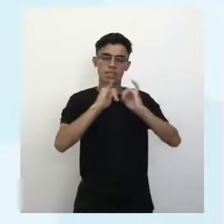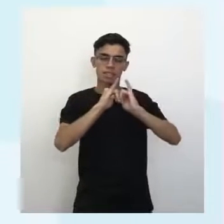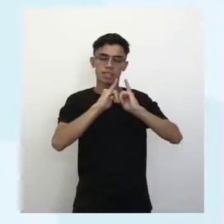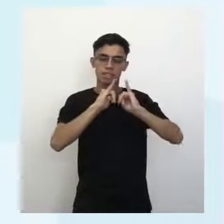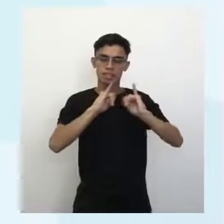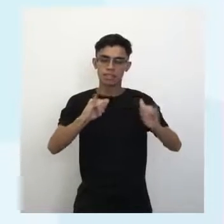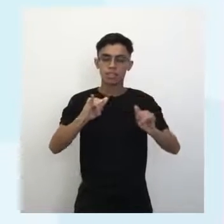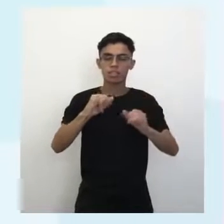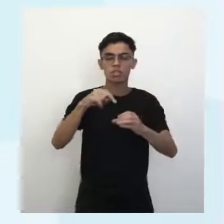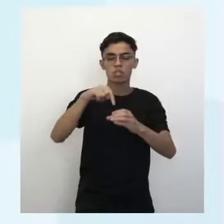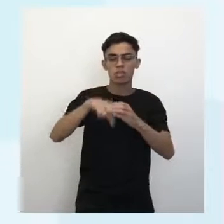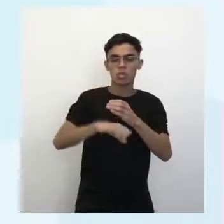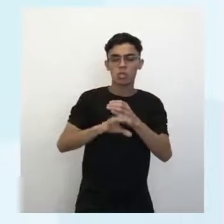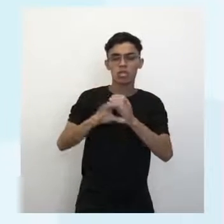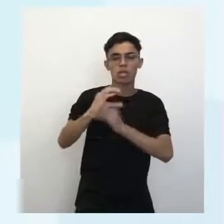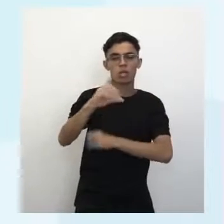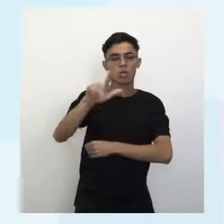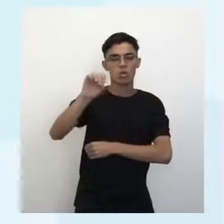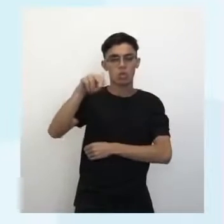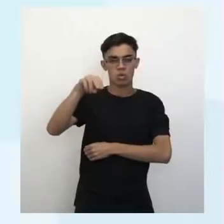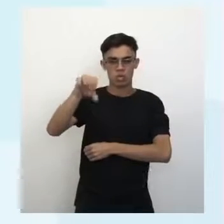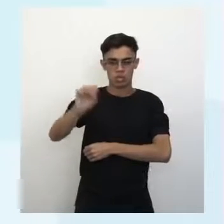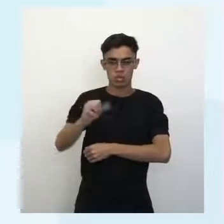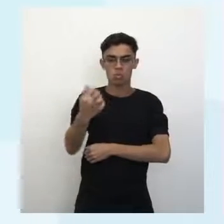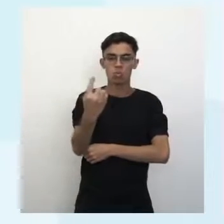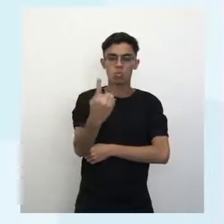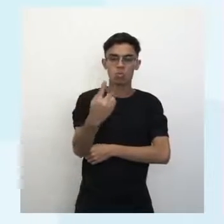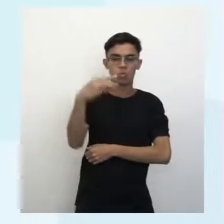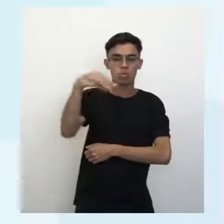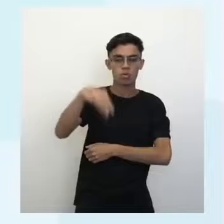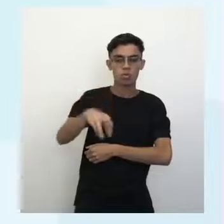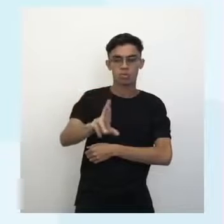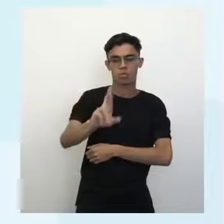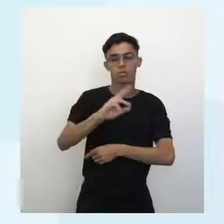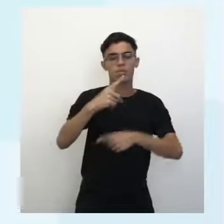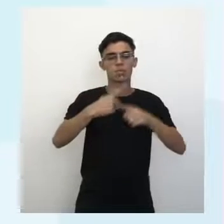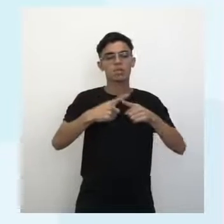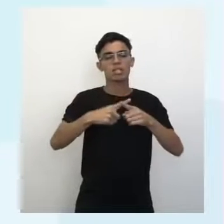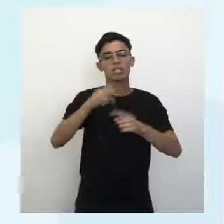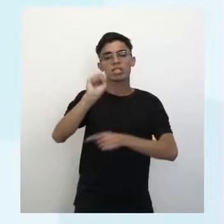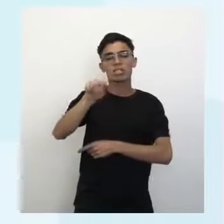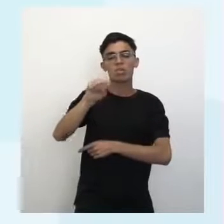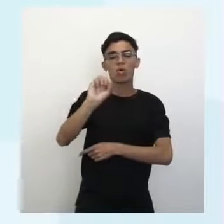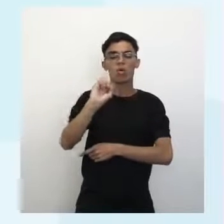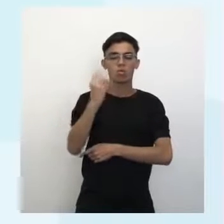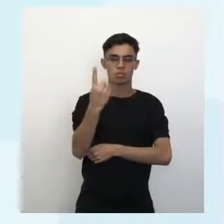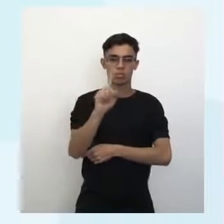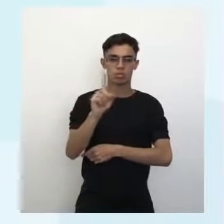brotos são clones? Eu vou dar 1 minuto só para você falar. E por quê? Sim ou não e por quê?